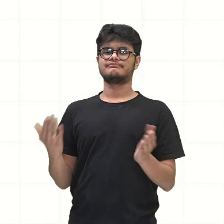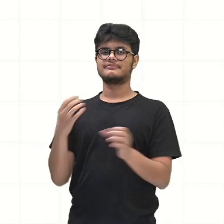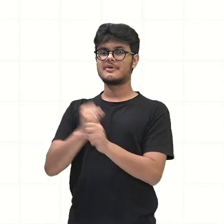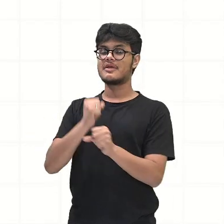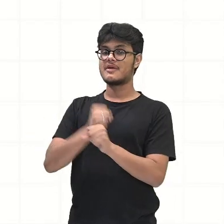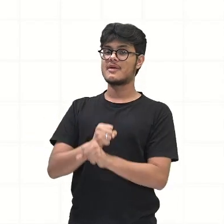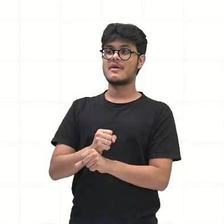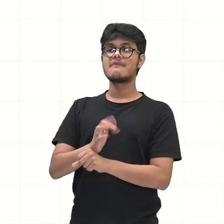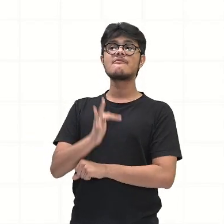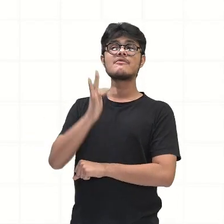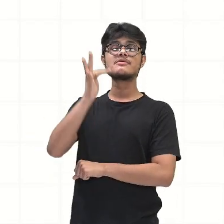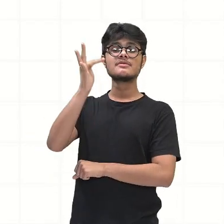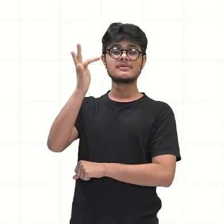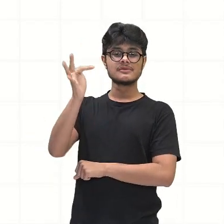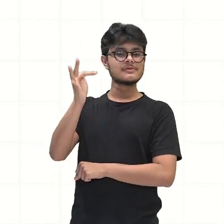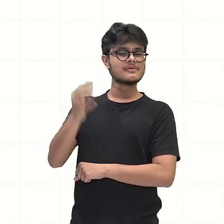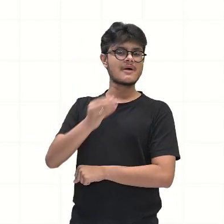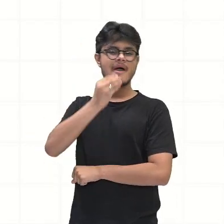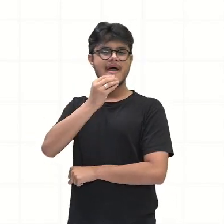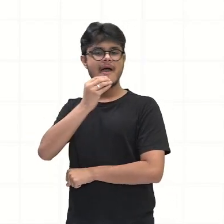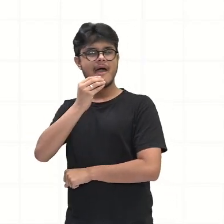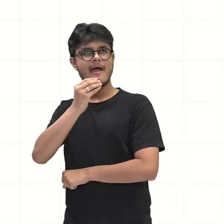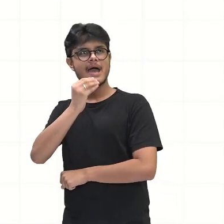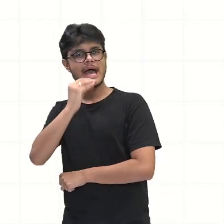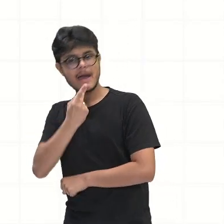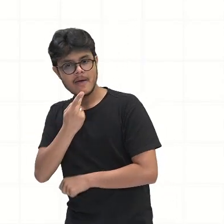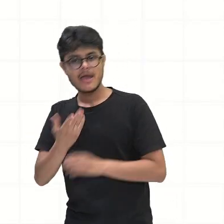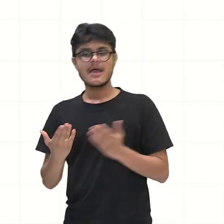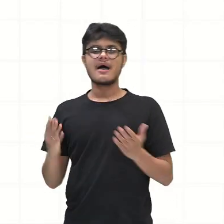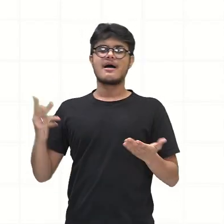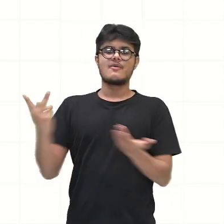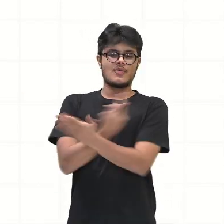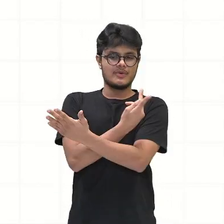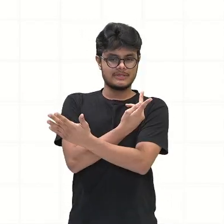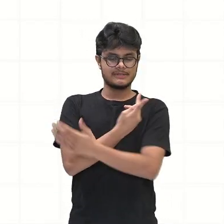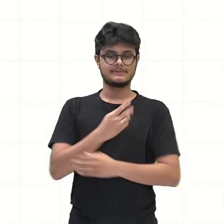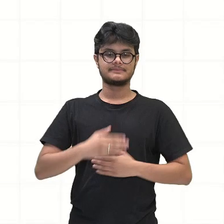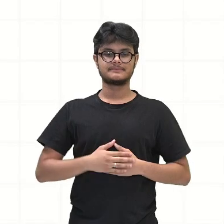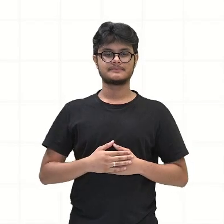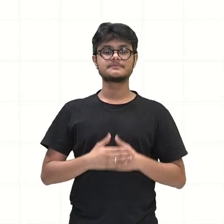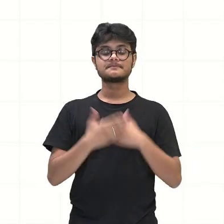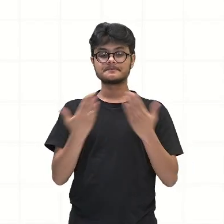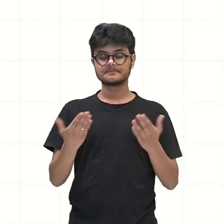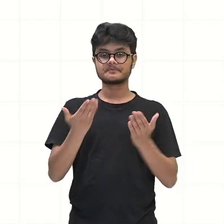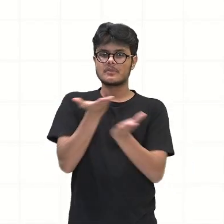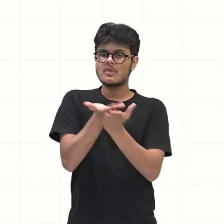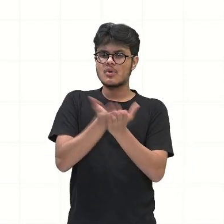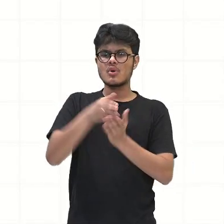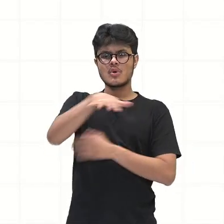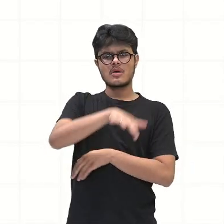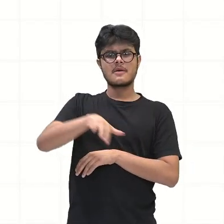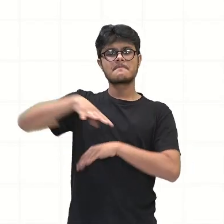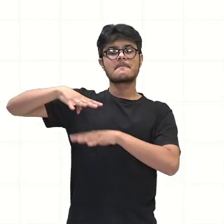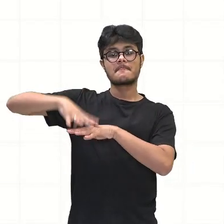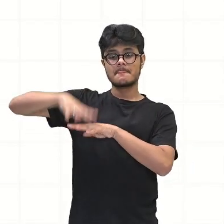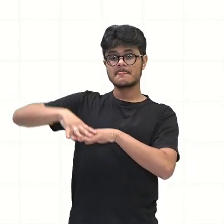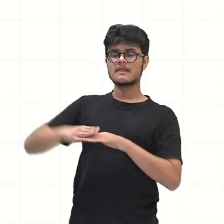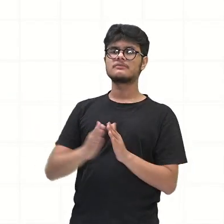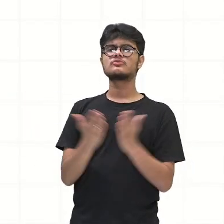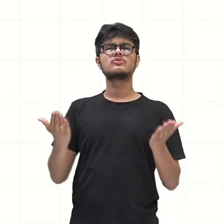evento acontecer. Então, a gente tem aqui, ó, a probabilidade é um campo da matemática que estuda as